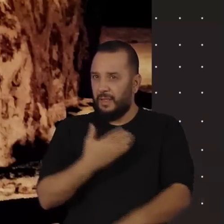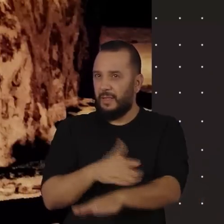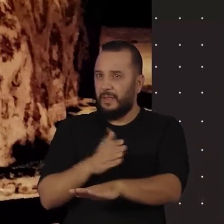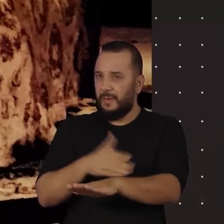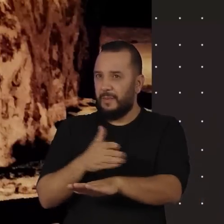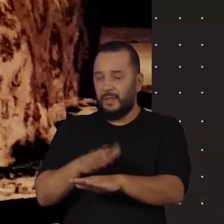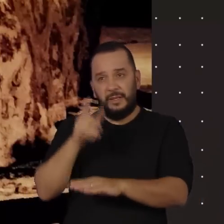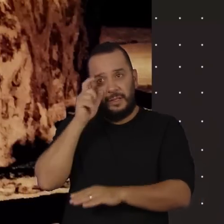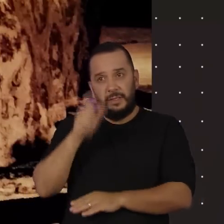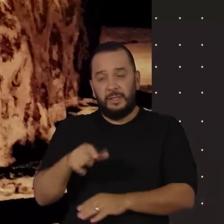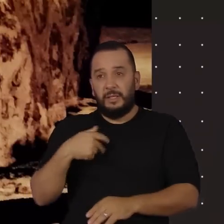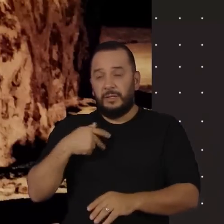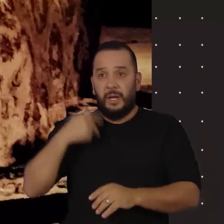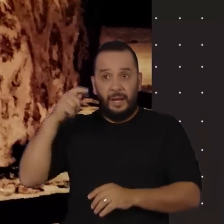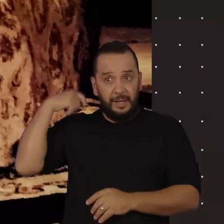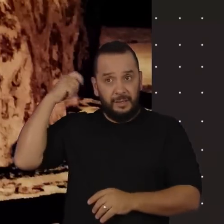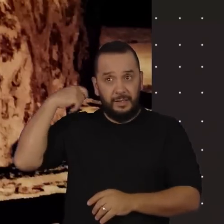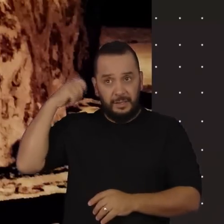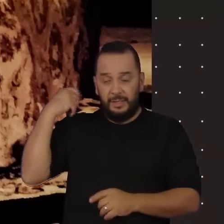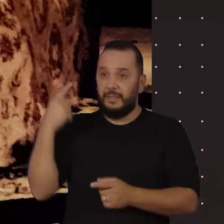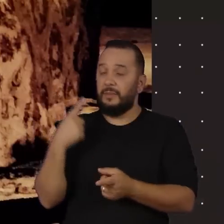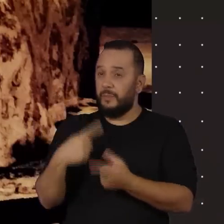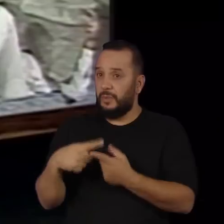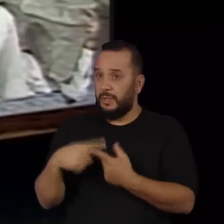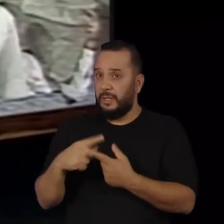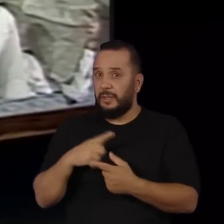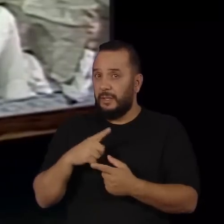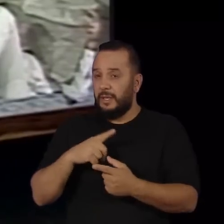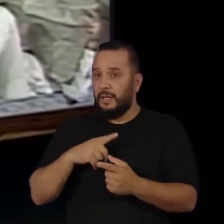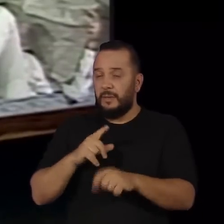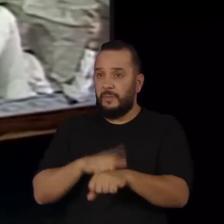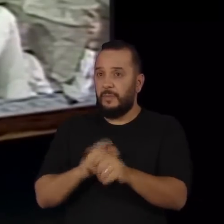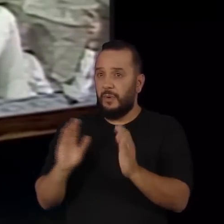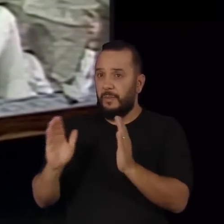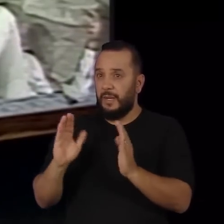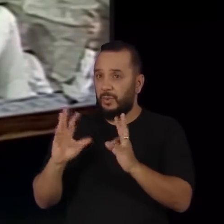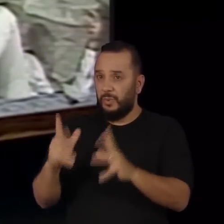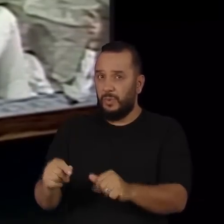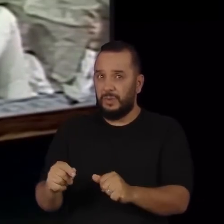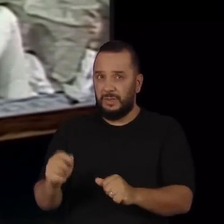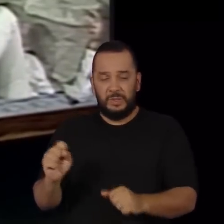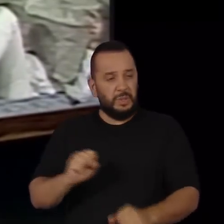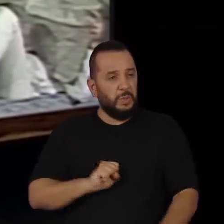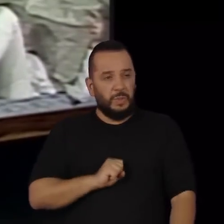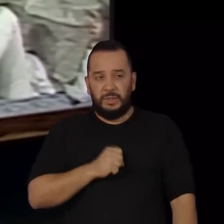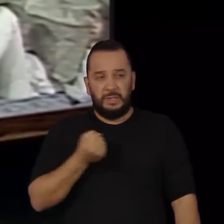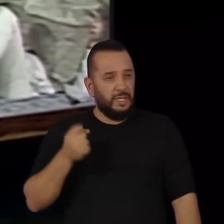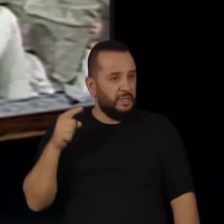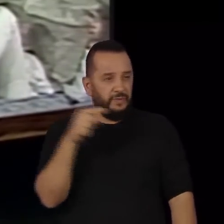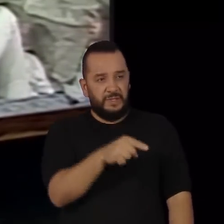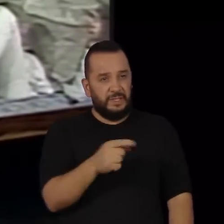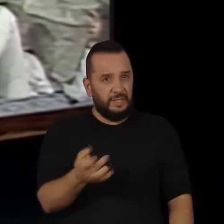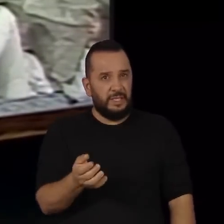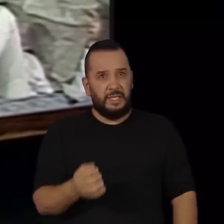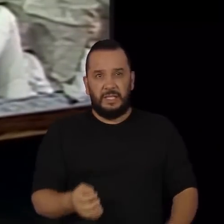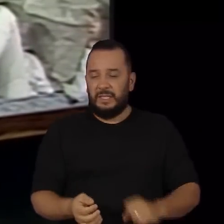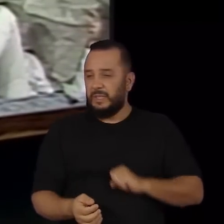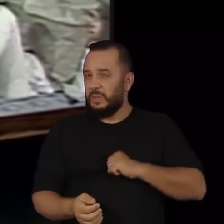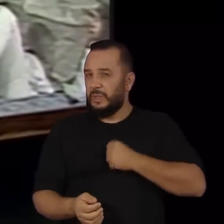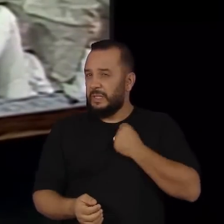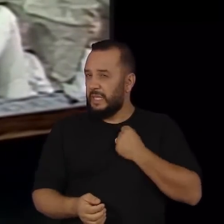muito bacana para uma atriz, porque ela passa por todos os registros. Eu odeio você, Emílio! Eu não